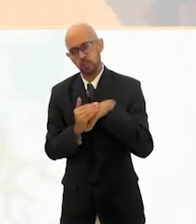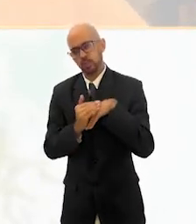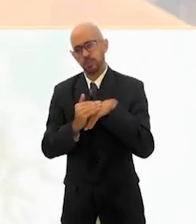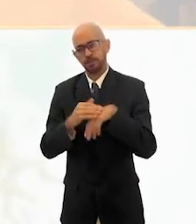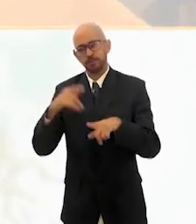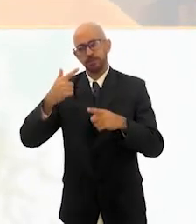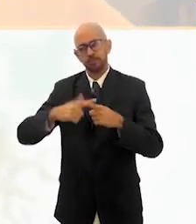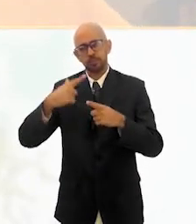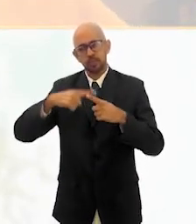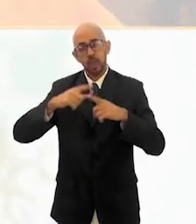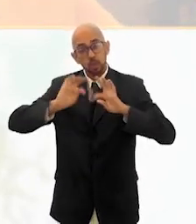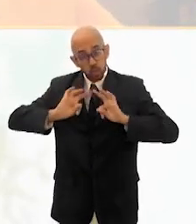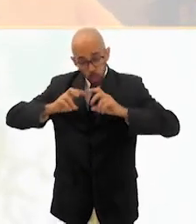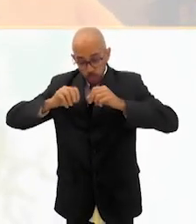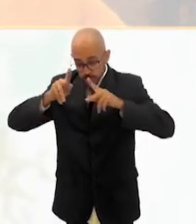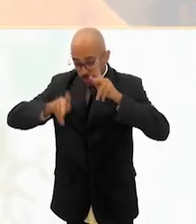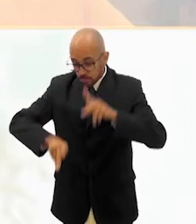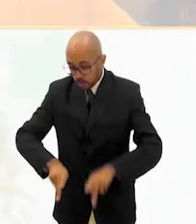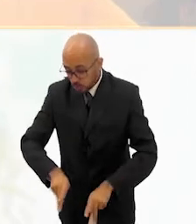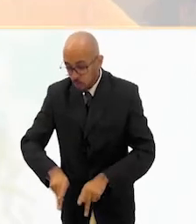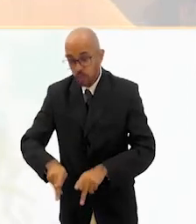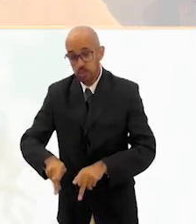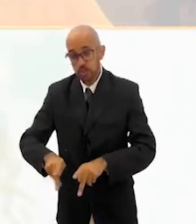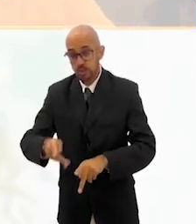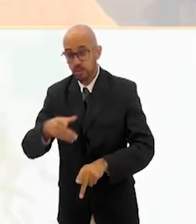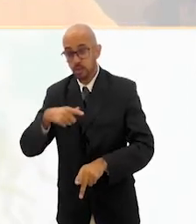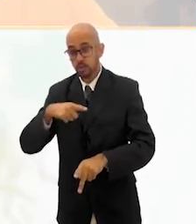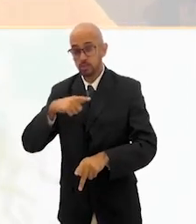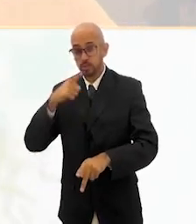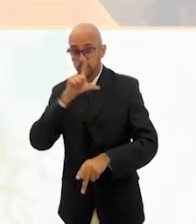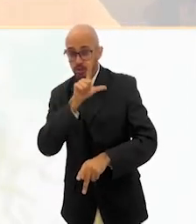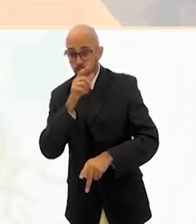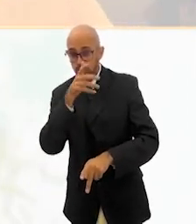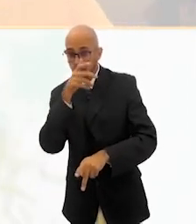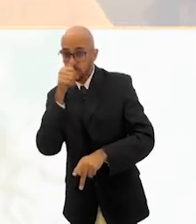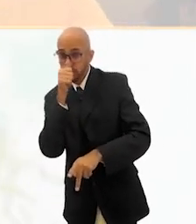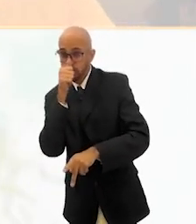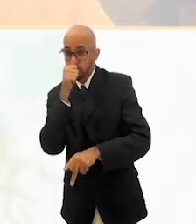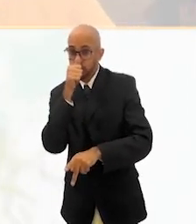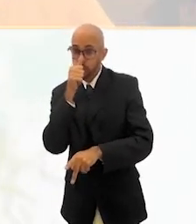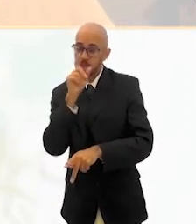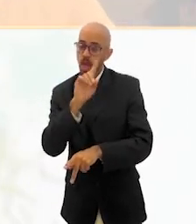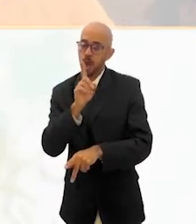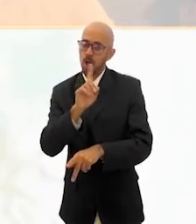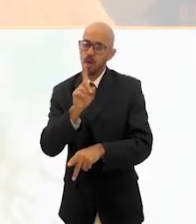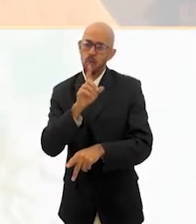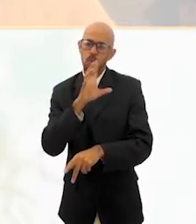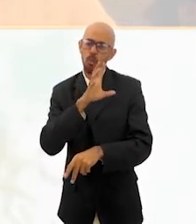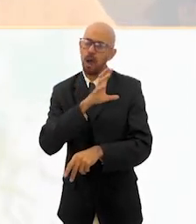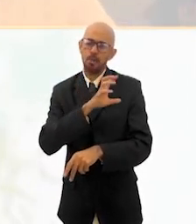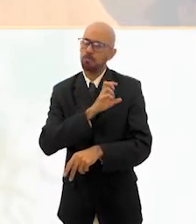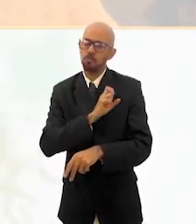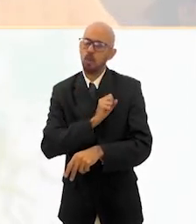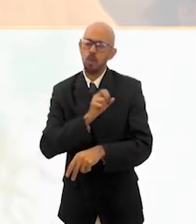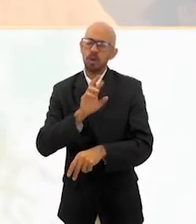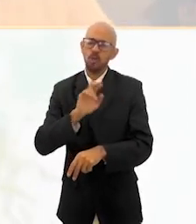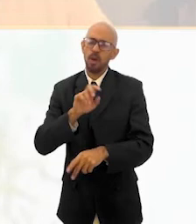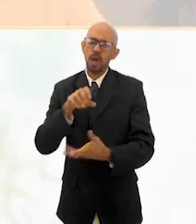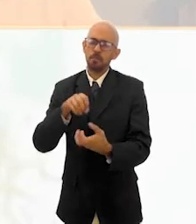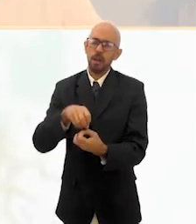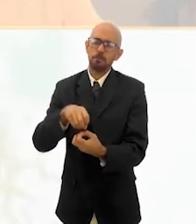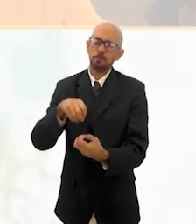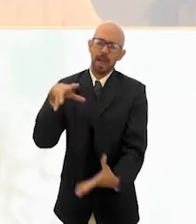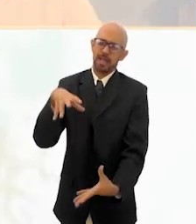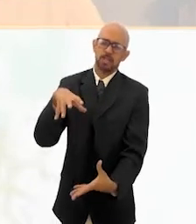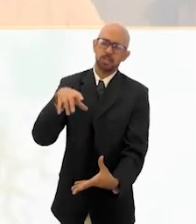que todas as pessoas ficaram sãs com esse carinho? Não é exatamente essa ideia do. O amor não é para vir resolver de forma mágica